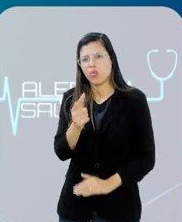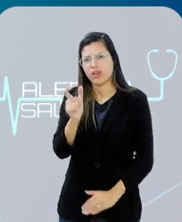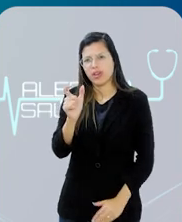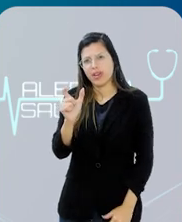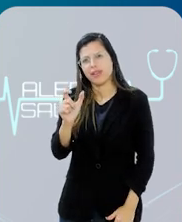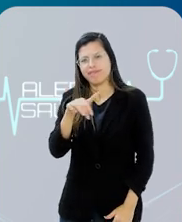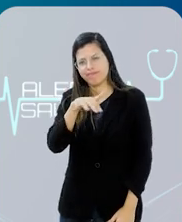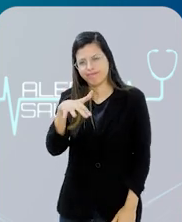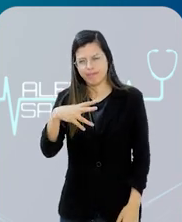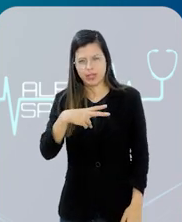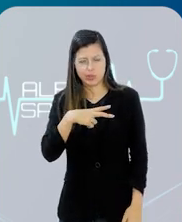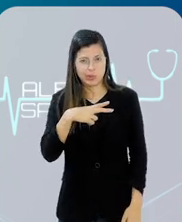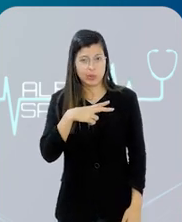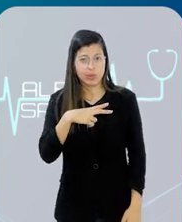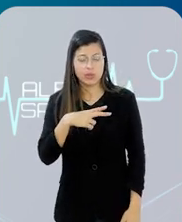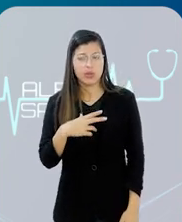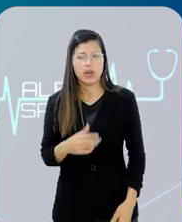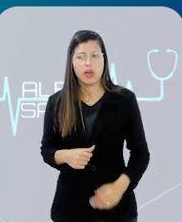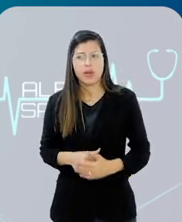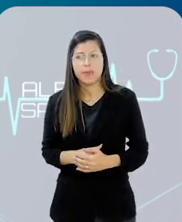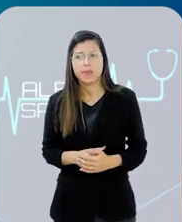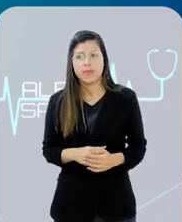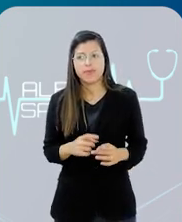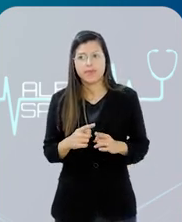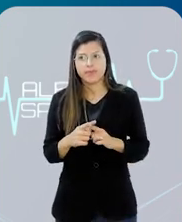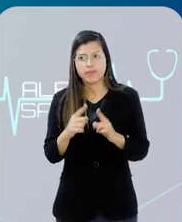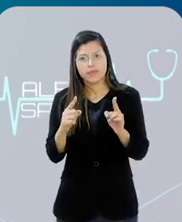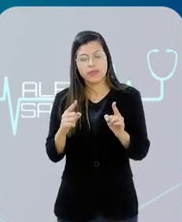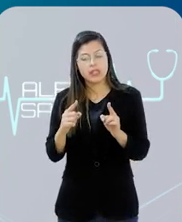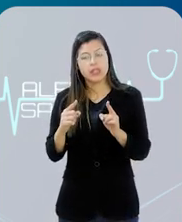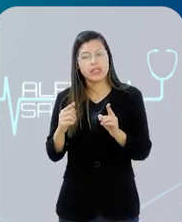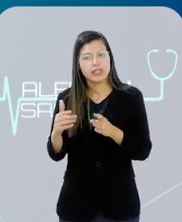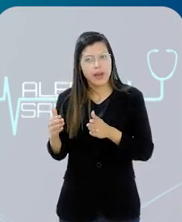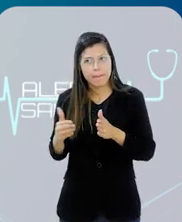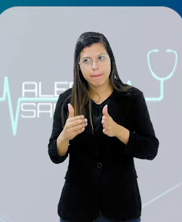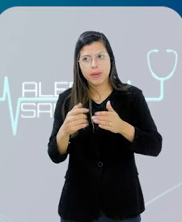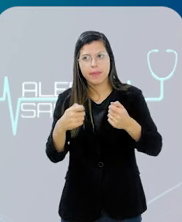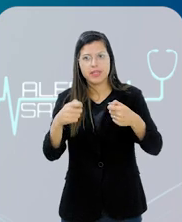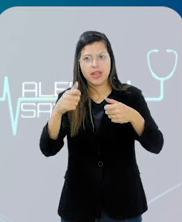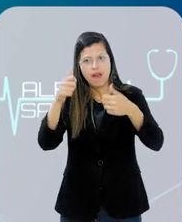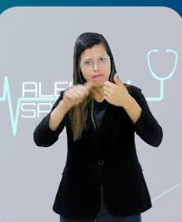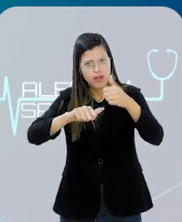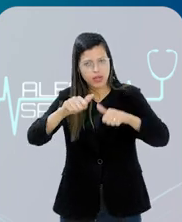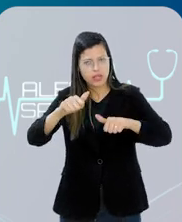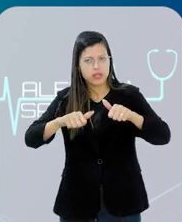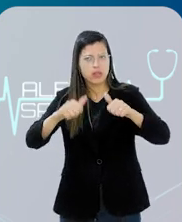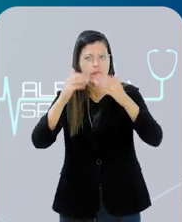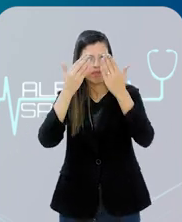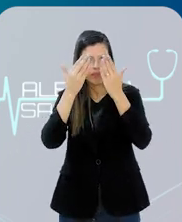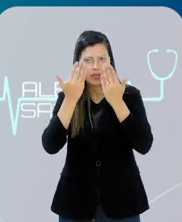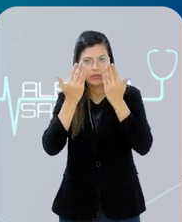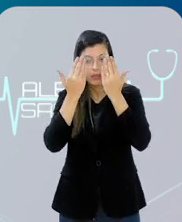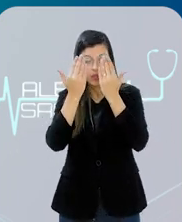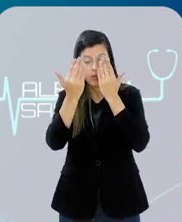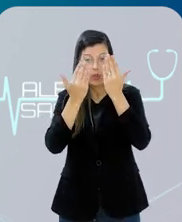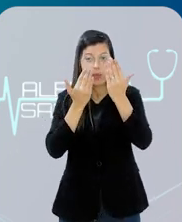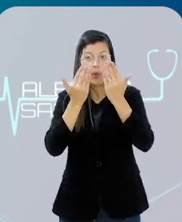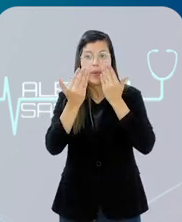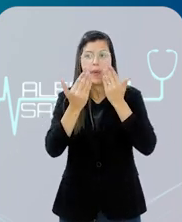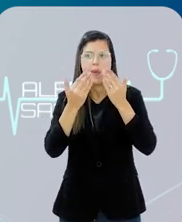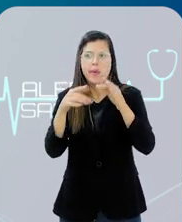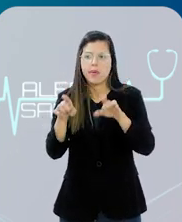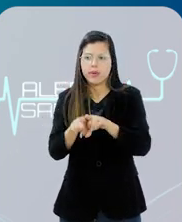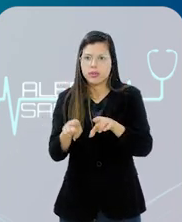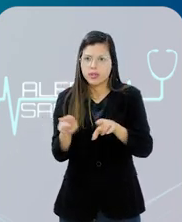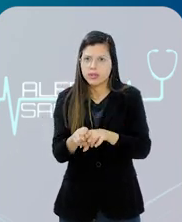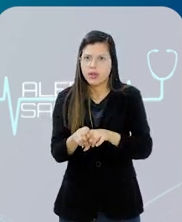suplementar. Mas esse caminho de precisar de avaliações psicológicas, avaliações